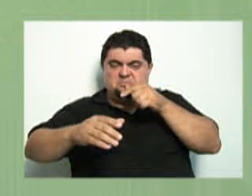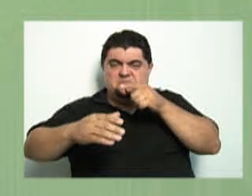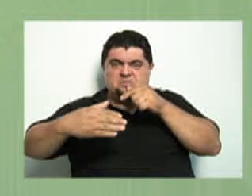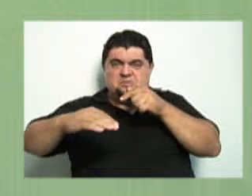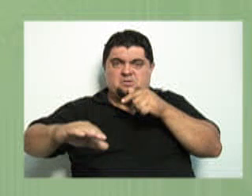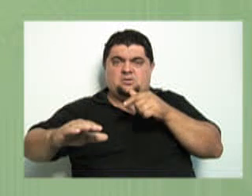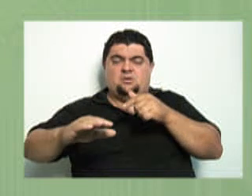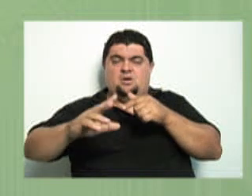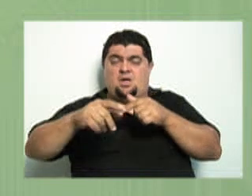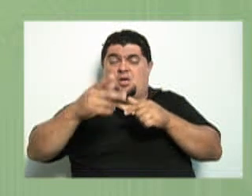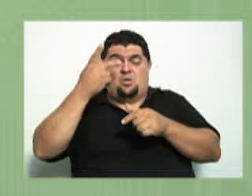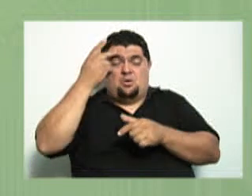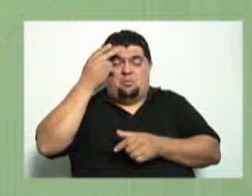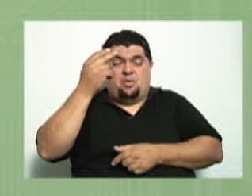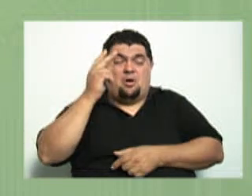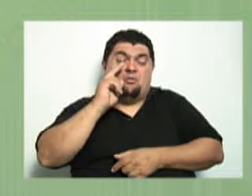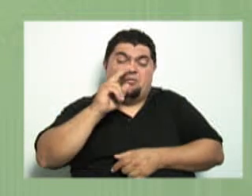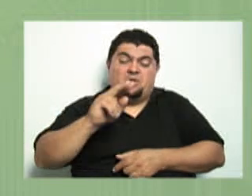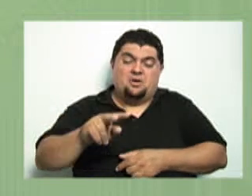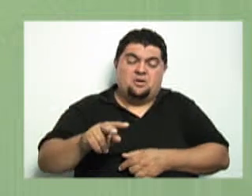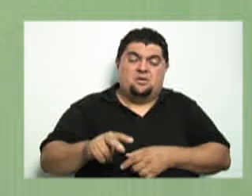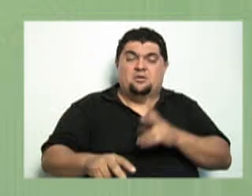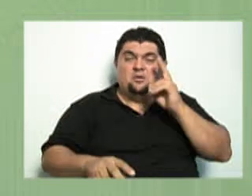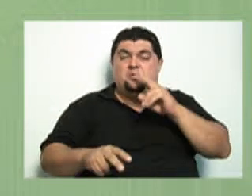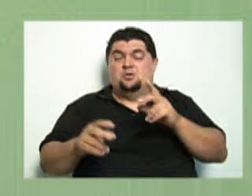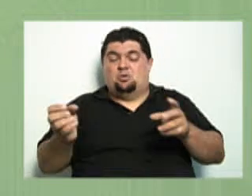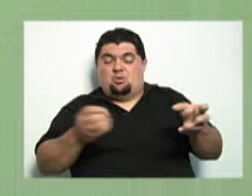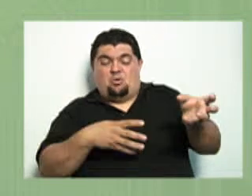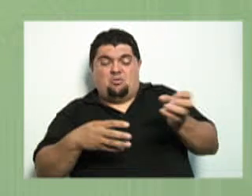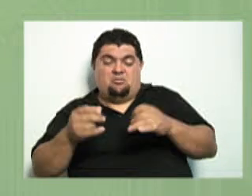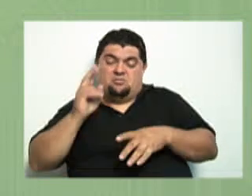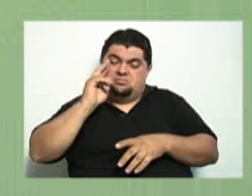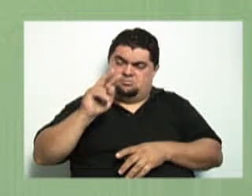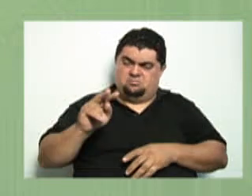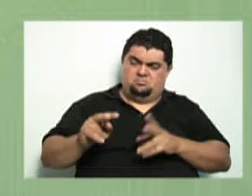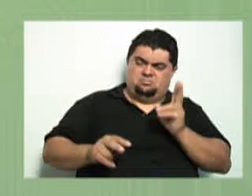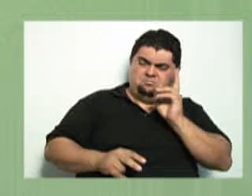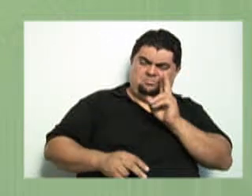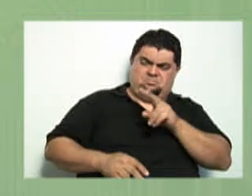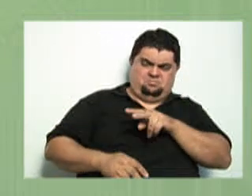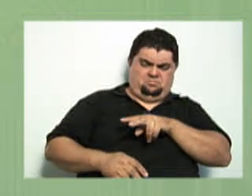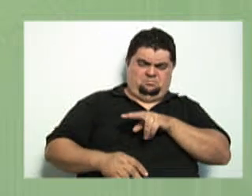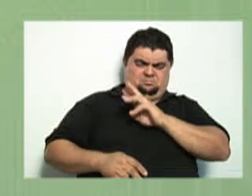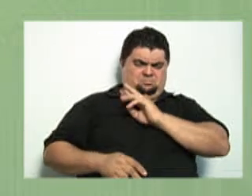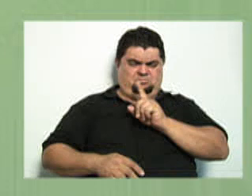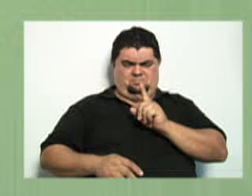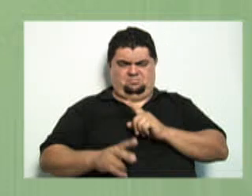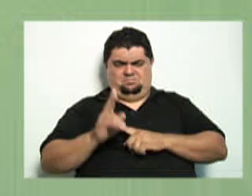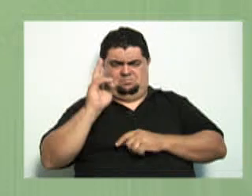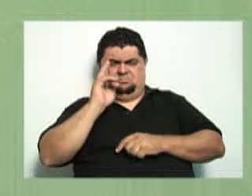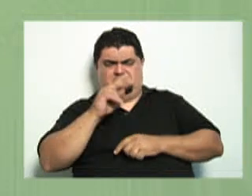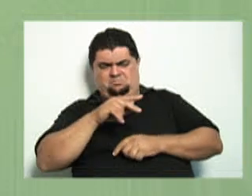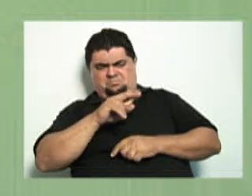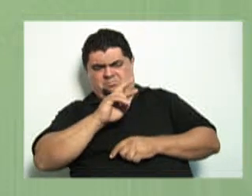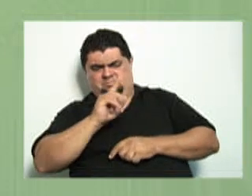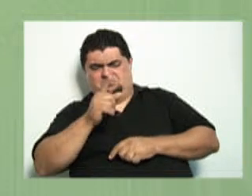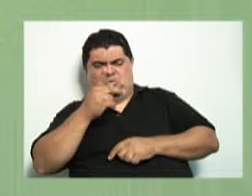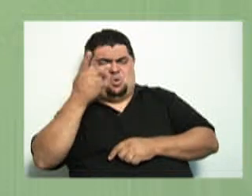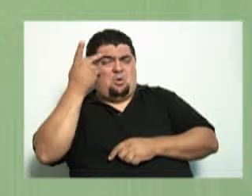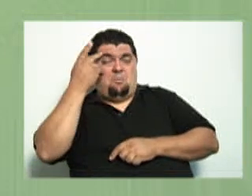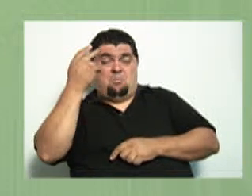muito comum quando a gente começa a ocupar novas terras, a gente começa a ocupar e utilizar as terras de